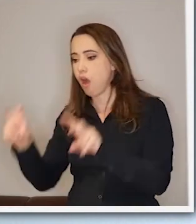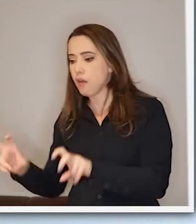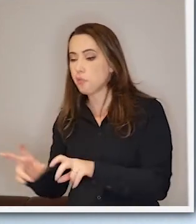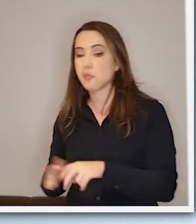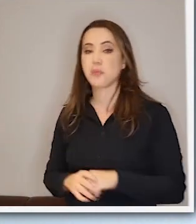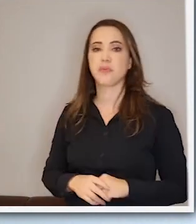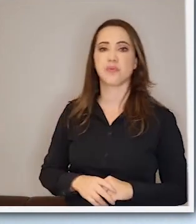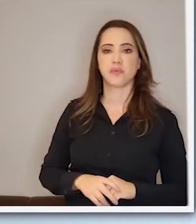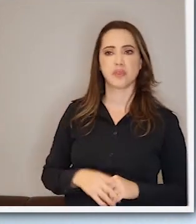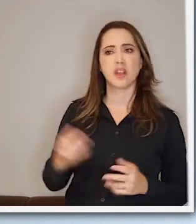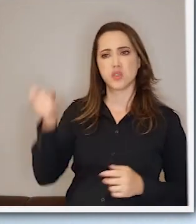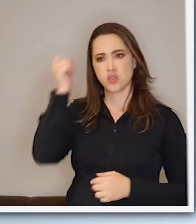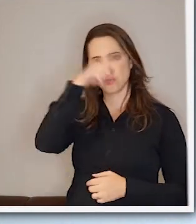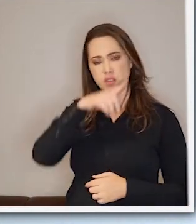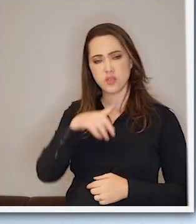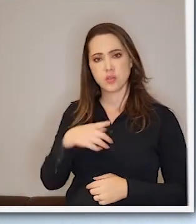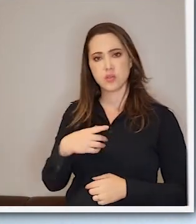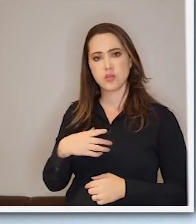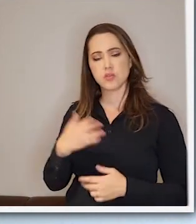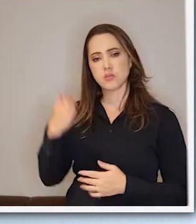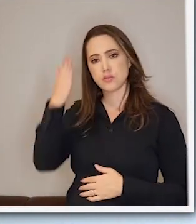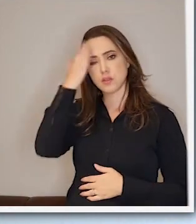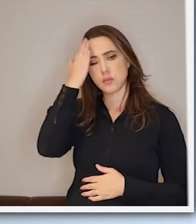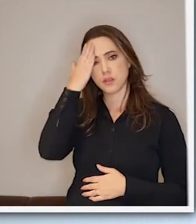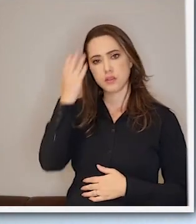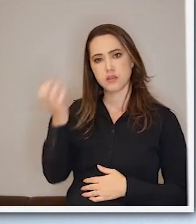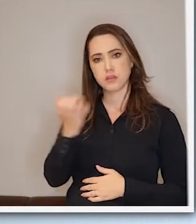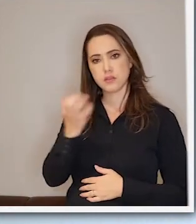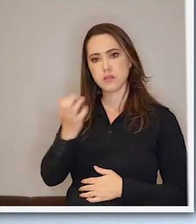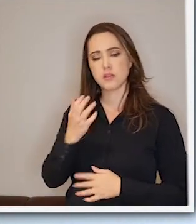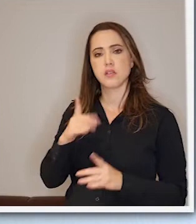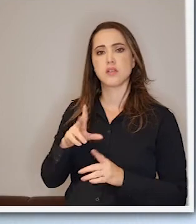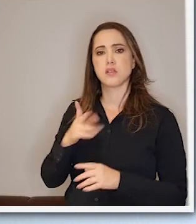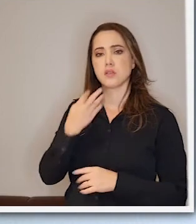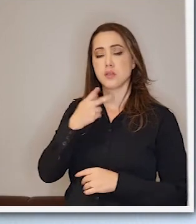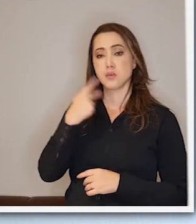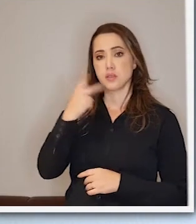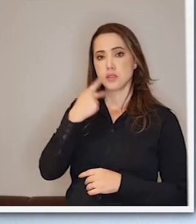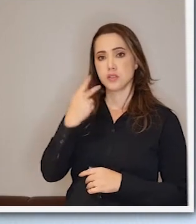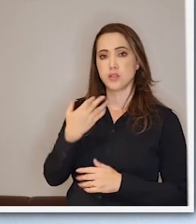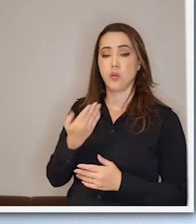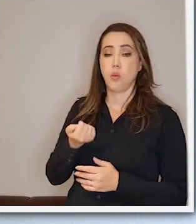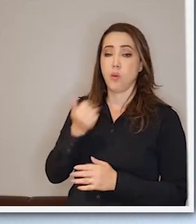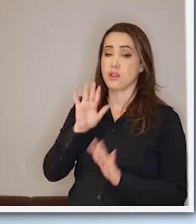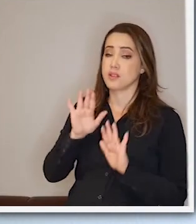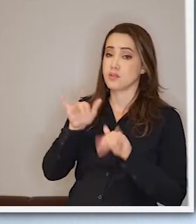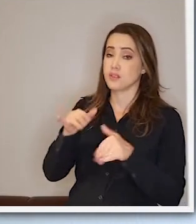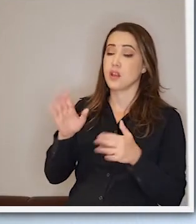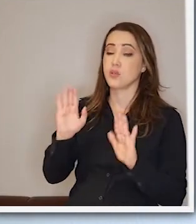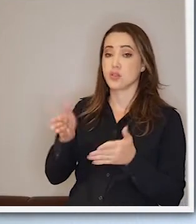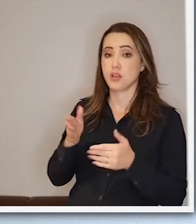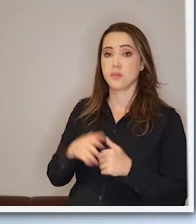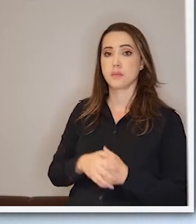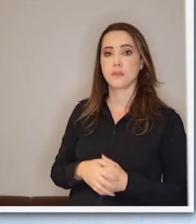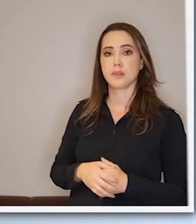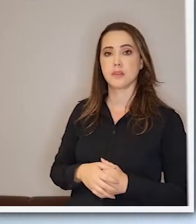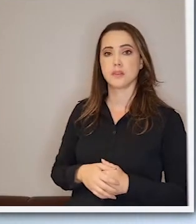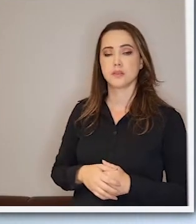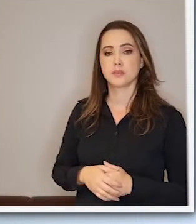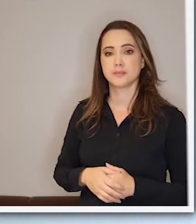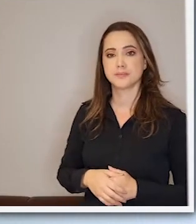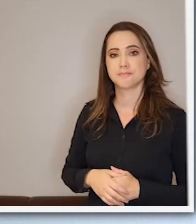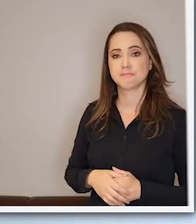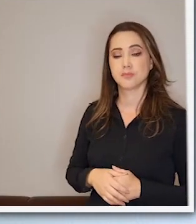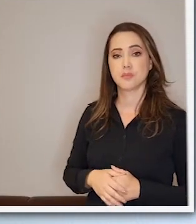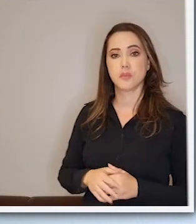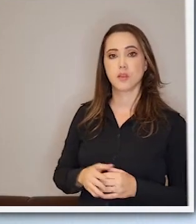porque foram vários e inúmeros assuntos. Num momento muito difícil, que foi a pandemia, e que, graças a Deus, estamos